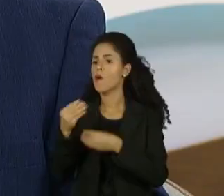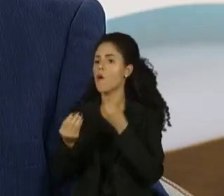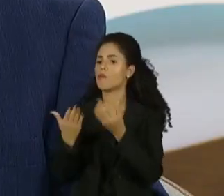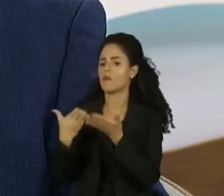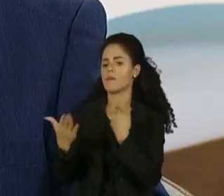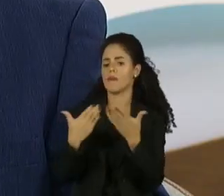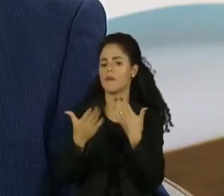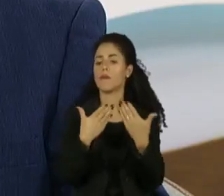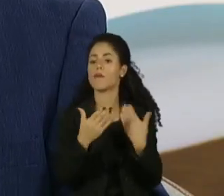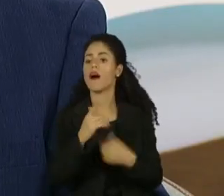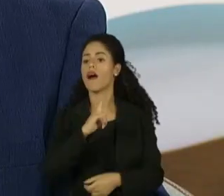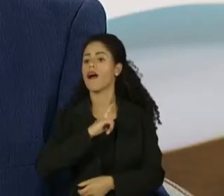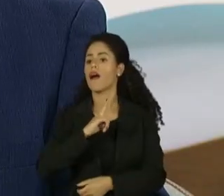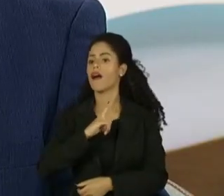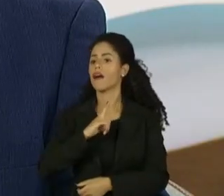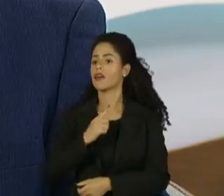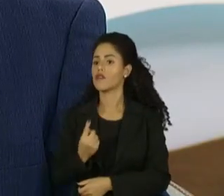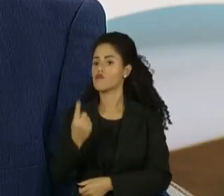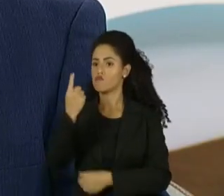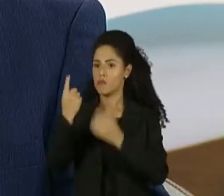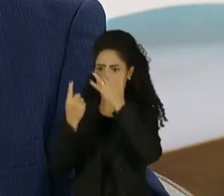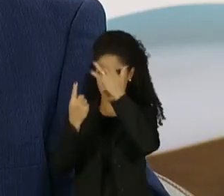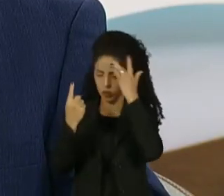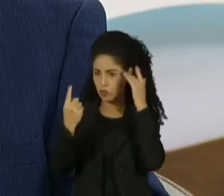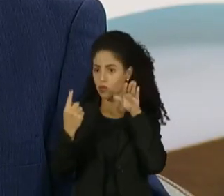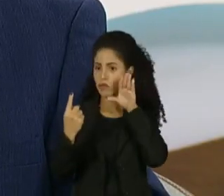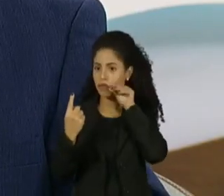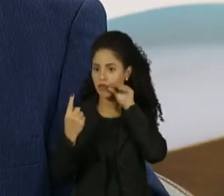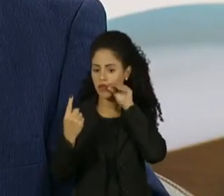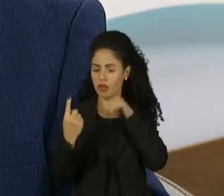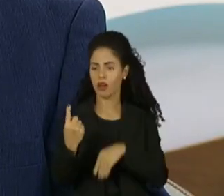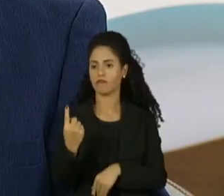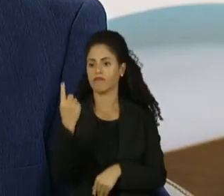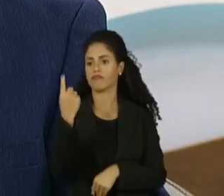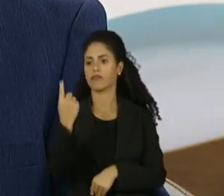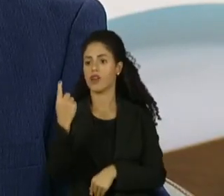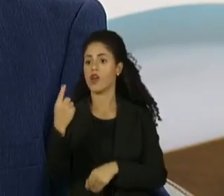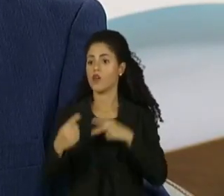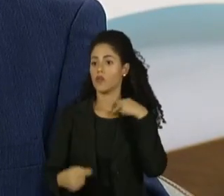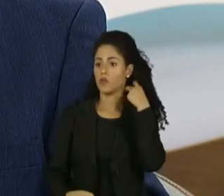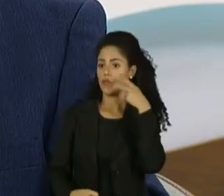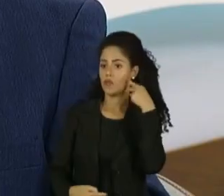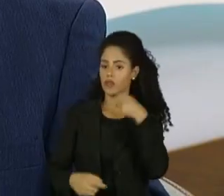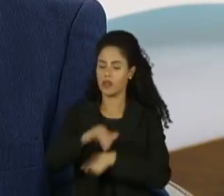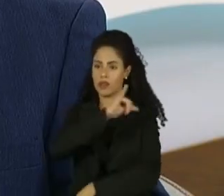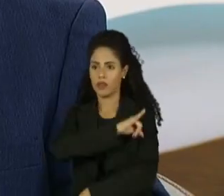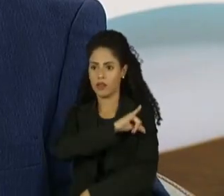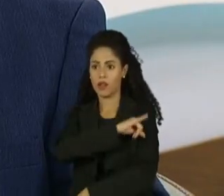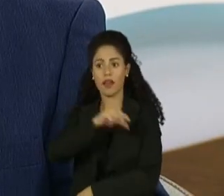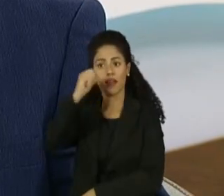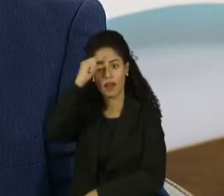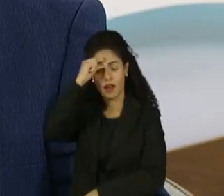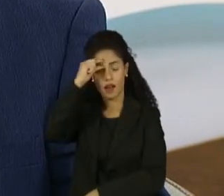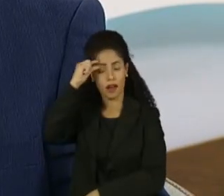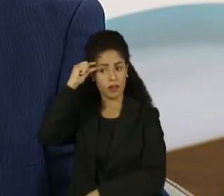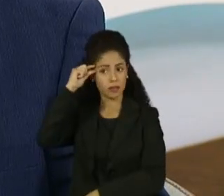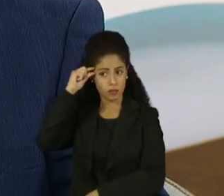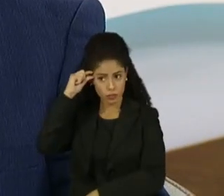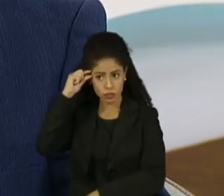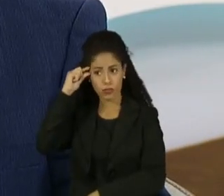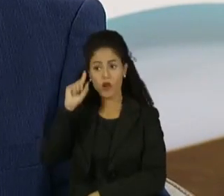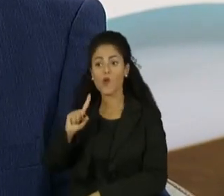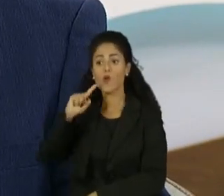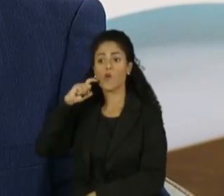que ocorreu entre uma auxiliar, uma funcionária do vereador do Rio de Janeiro, Carlos Bolsonaro,